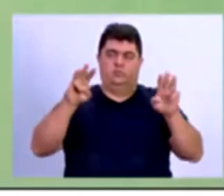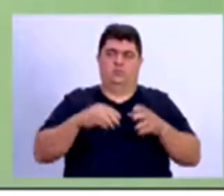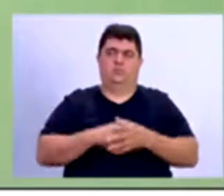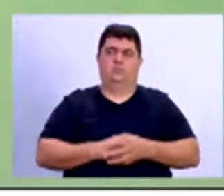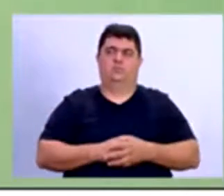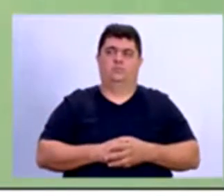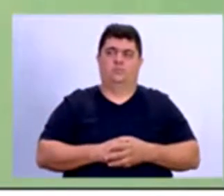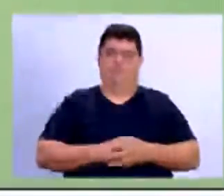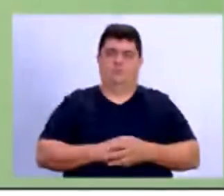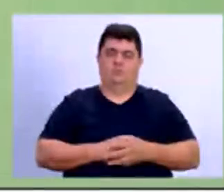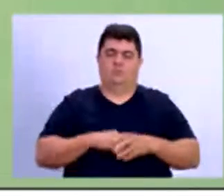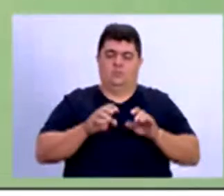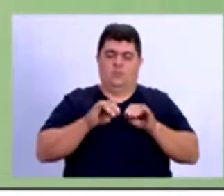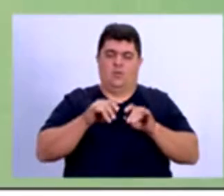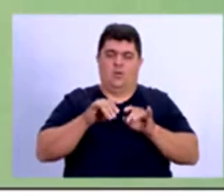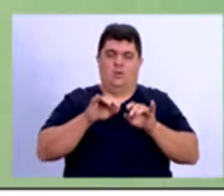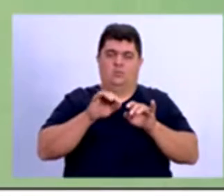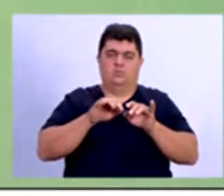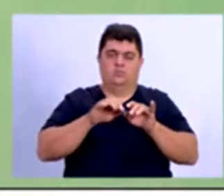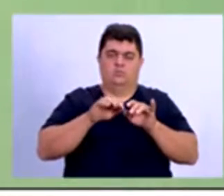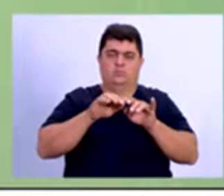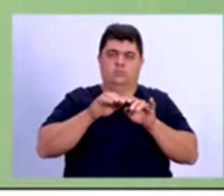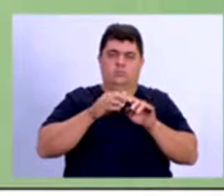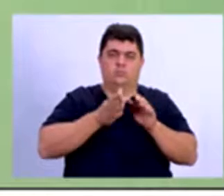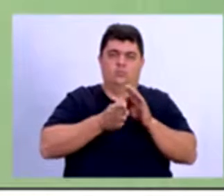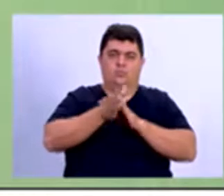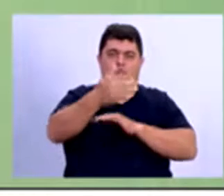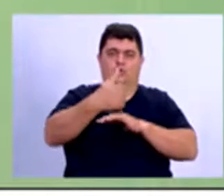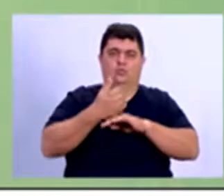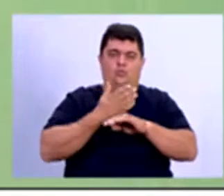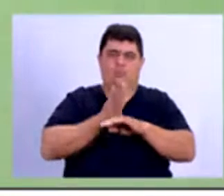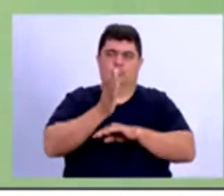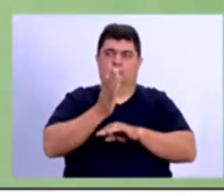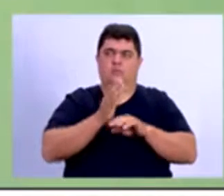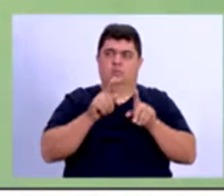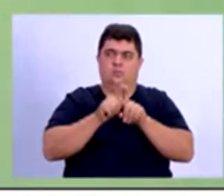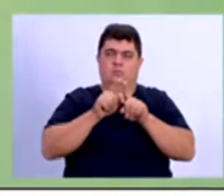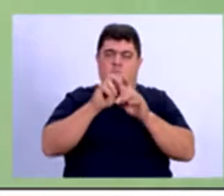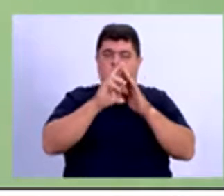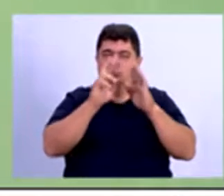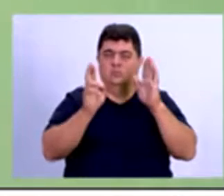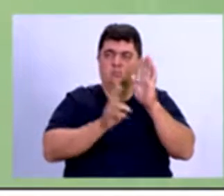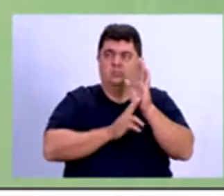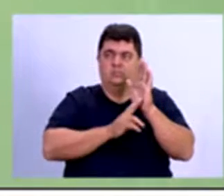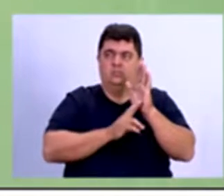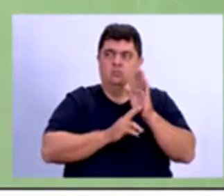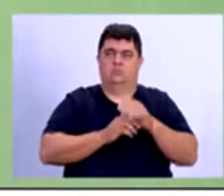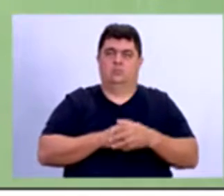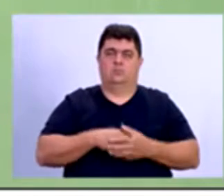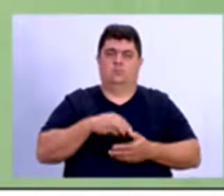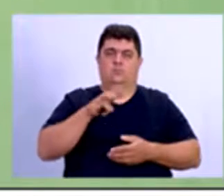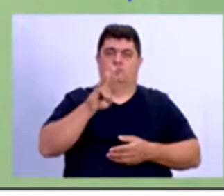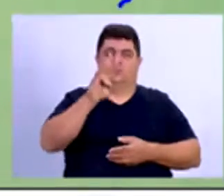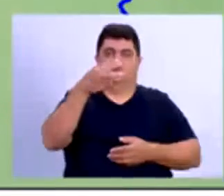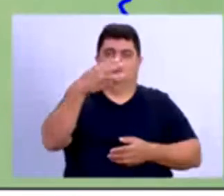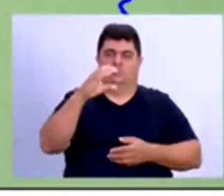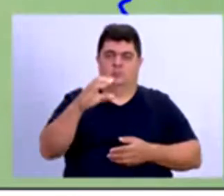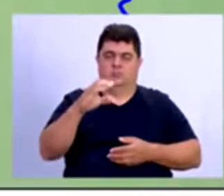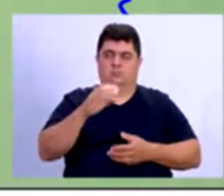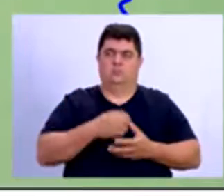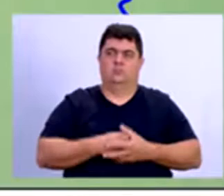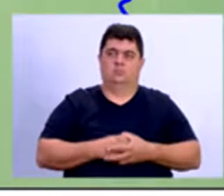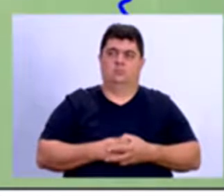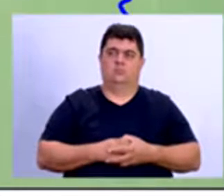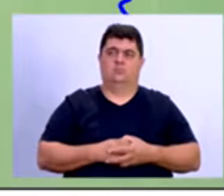navegação na internet e aí entra padrões da internet como essa organização que a gente vai